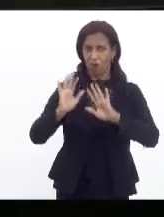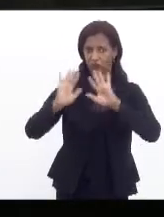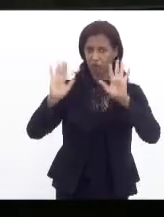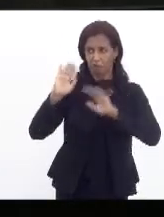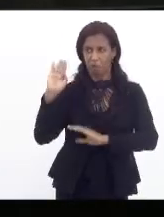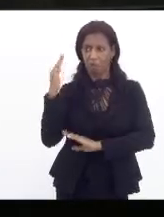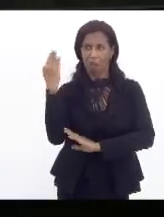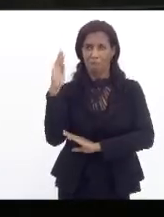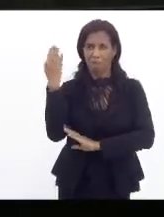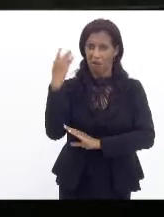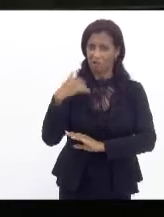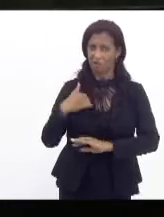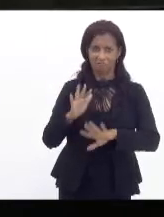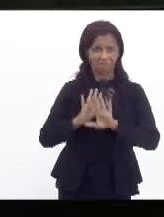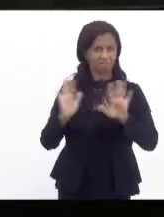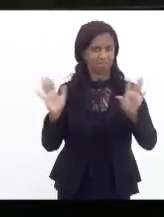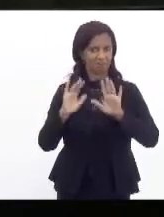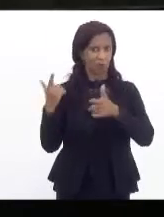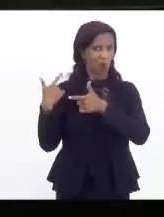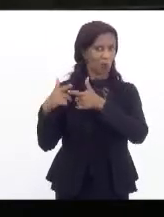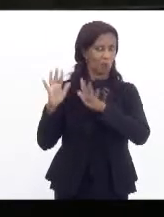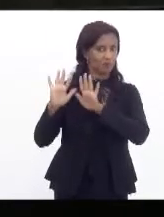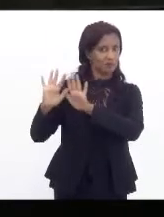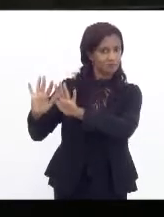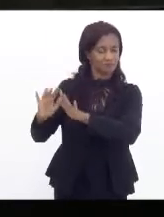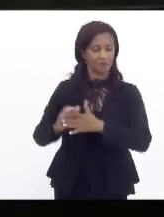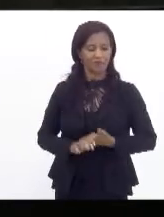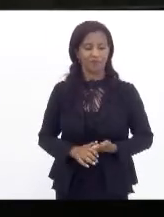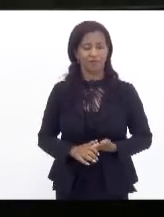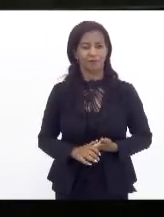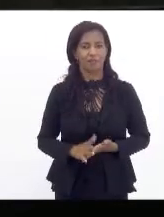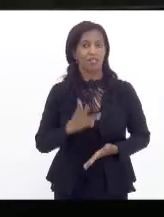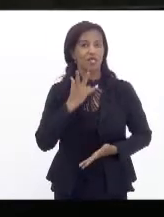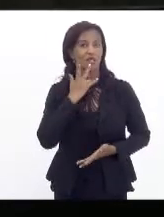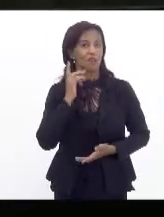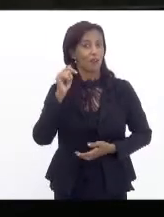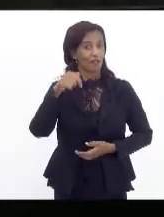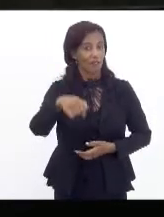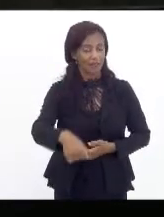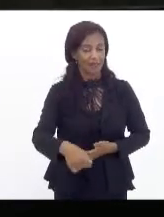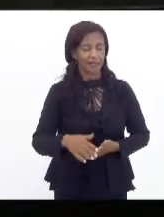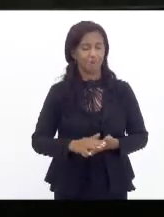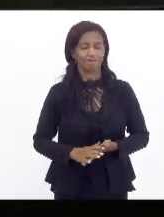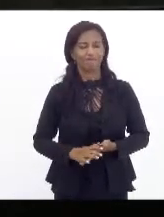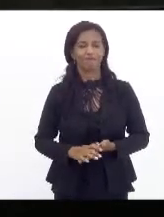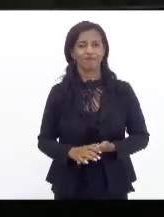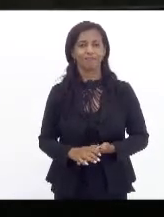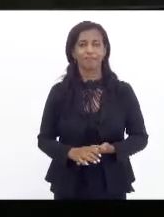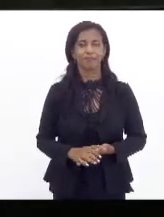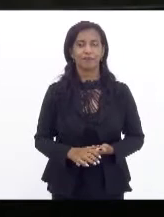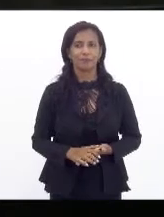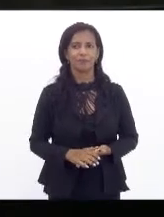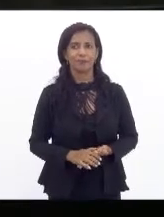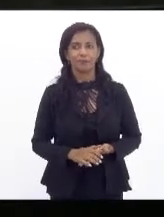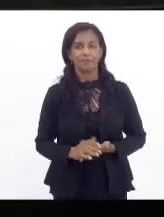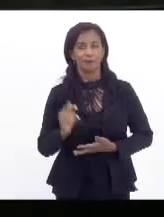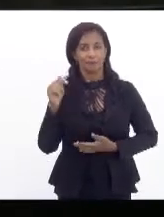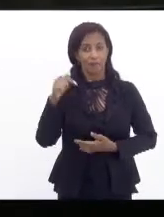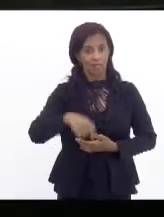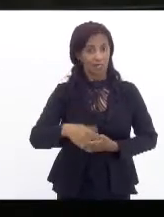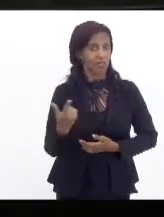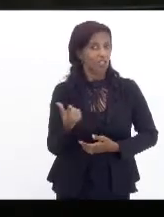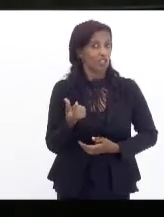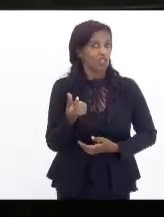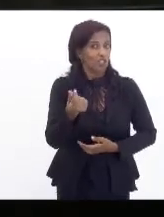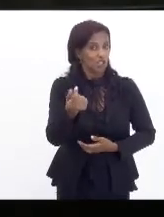era usado ou se não era. O problema aqui, e eu acho que é a solução aqui, é que esse